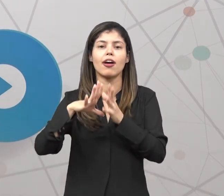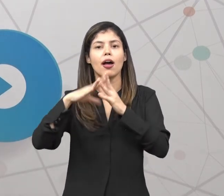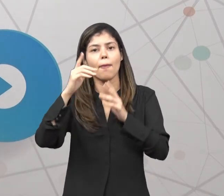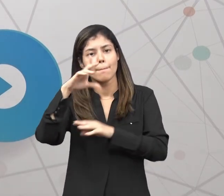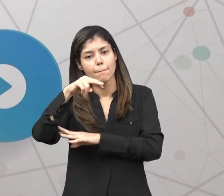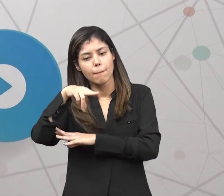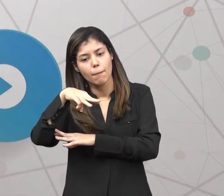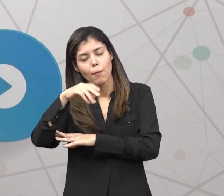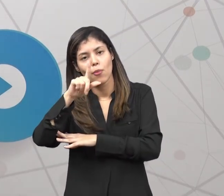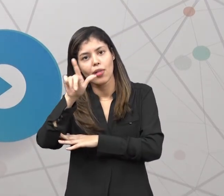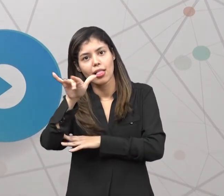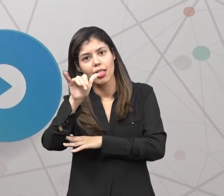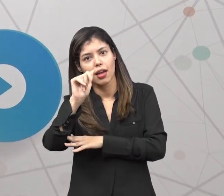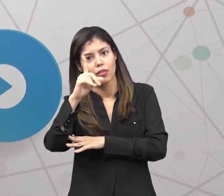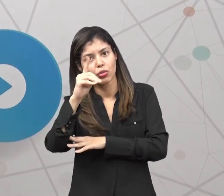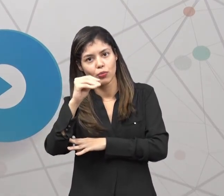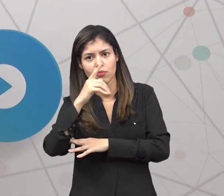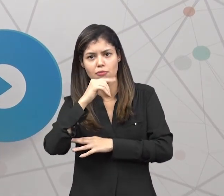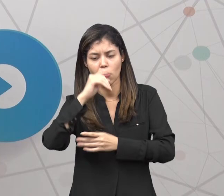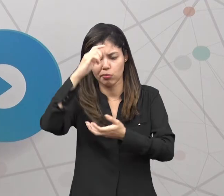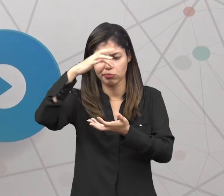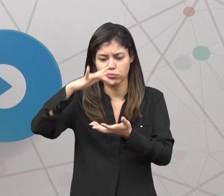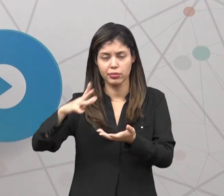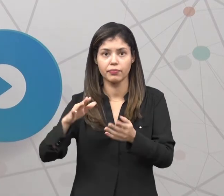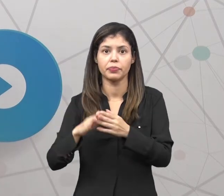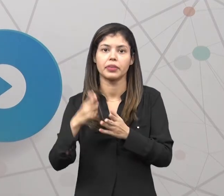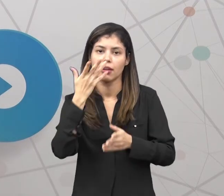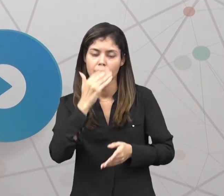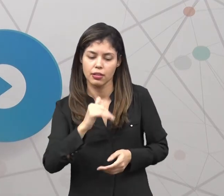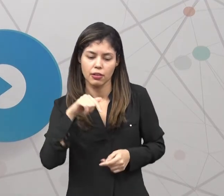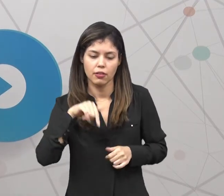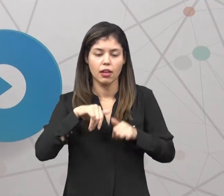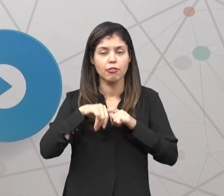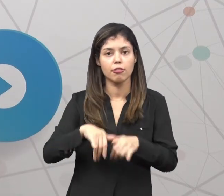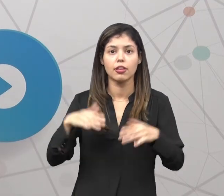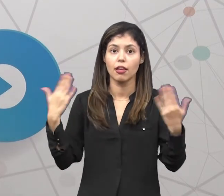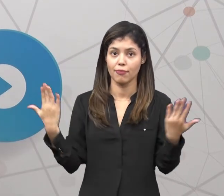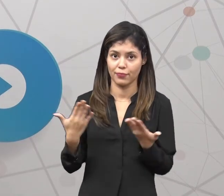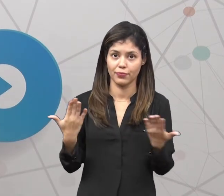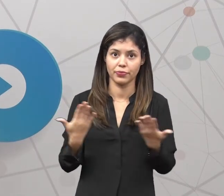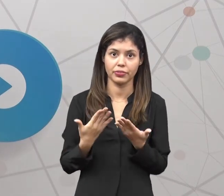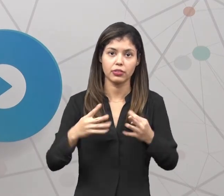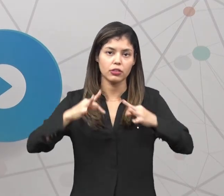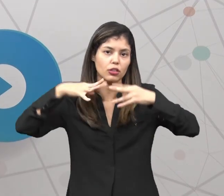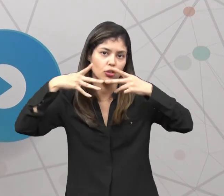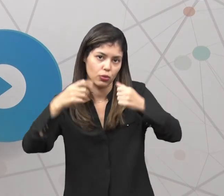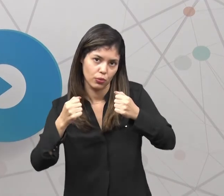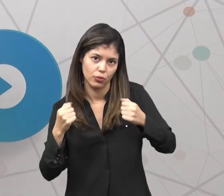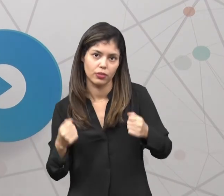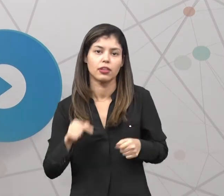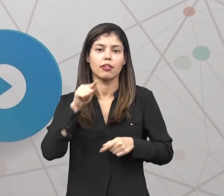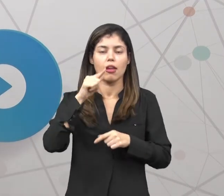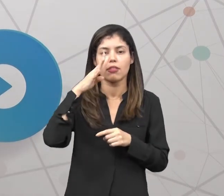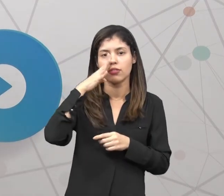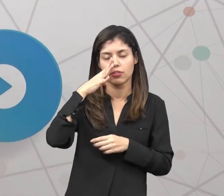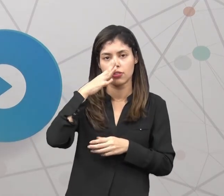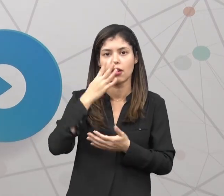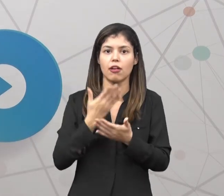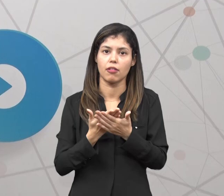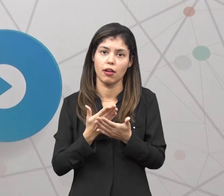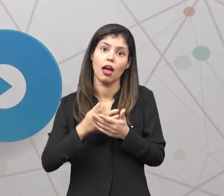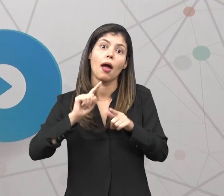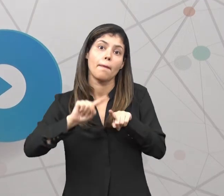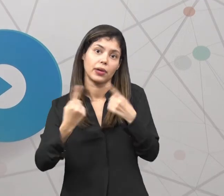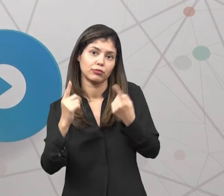molhado. Não é verdade? Crianças, então, eu vou ficar aqui nesse momento. Todos vocês que queiram assistir essa aula